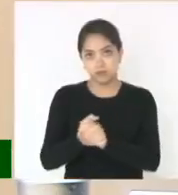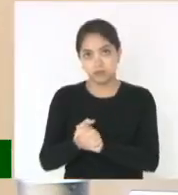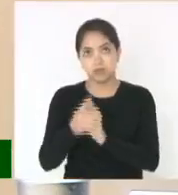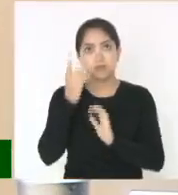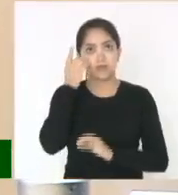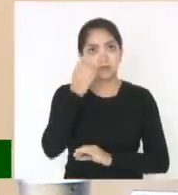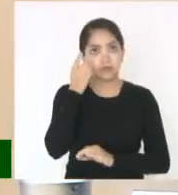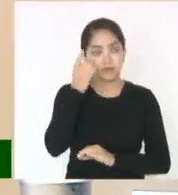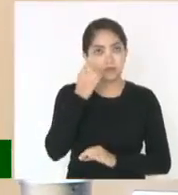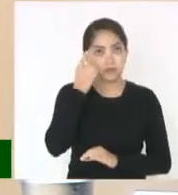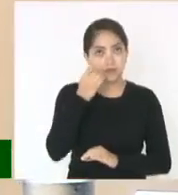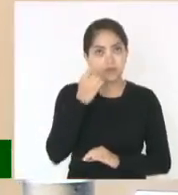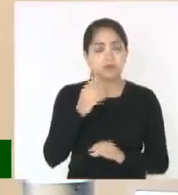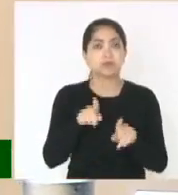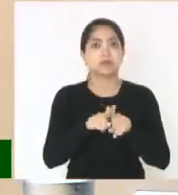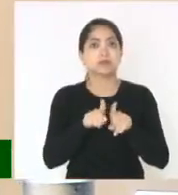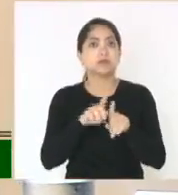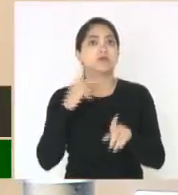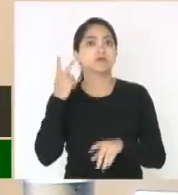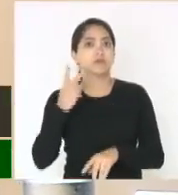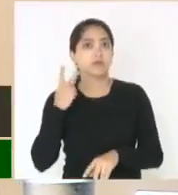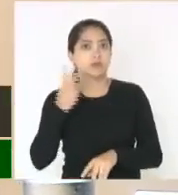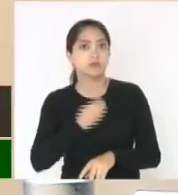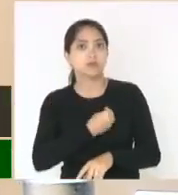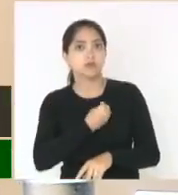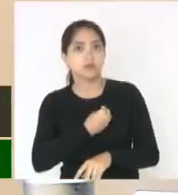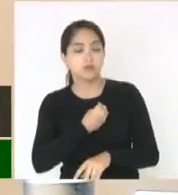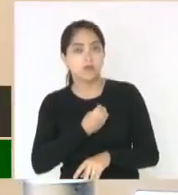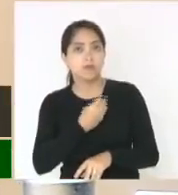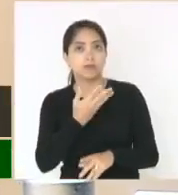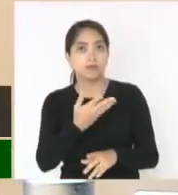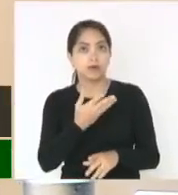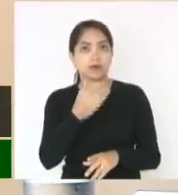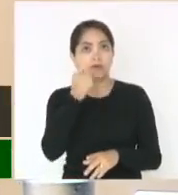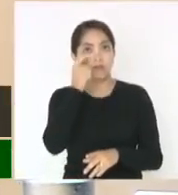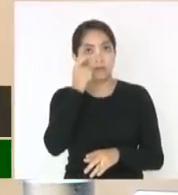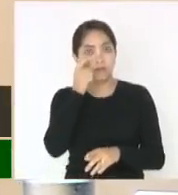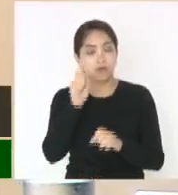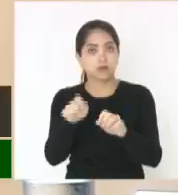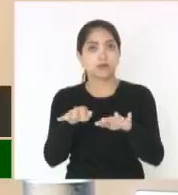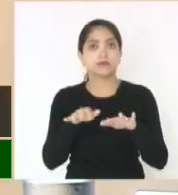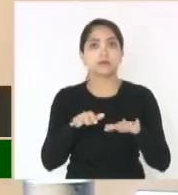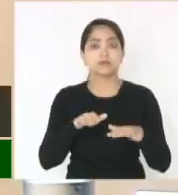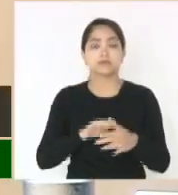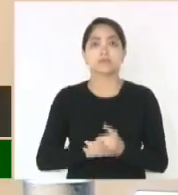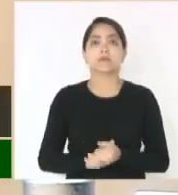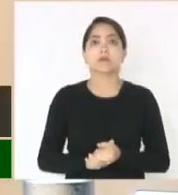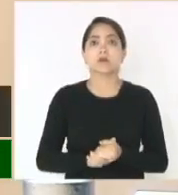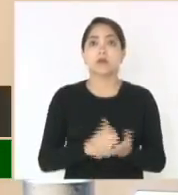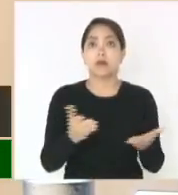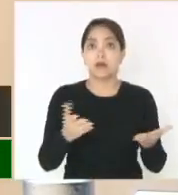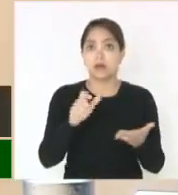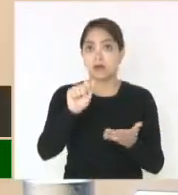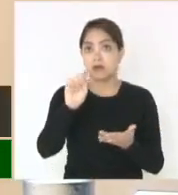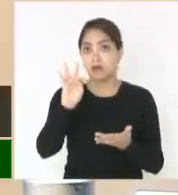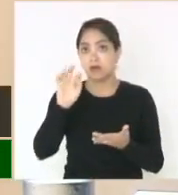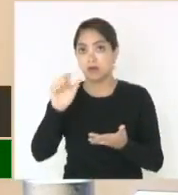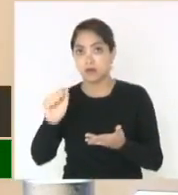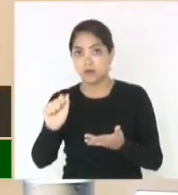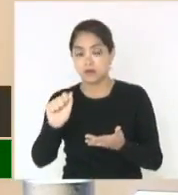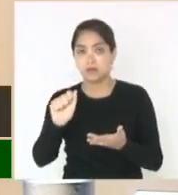saudar também os vereadores aqui que acompanham o parlamento catarinense. Senhor presidente, a ata